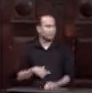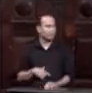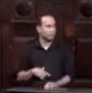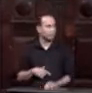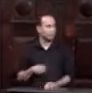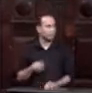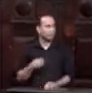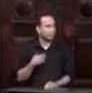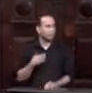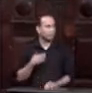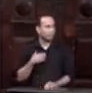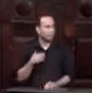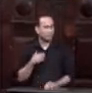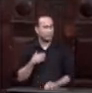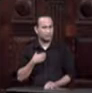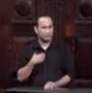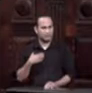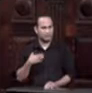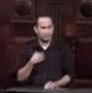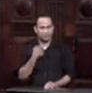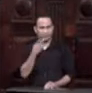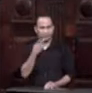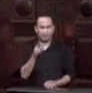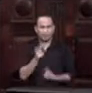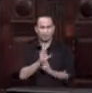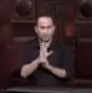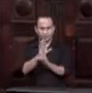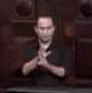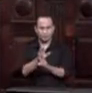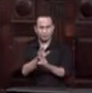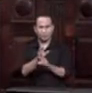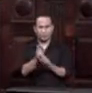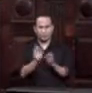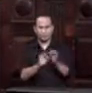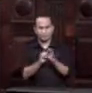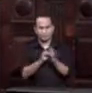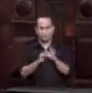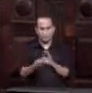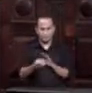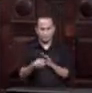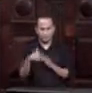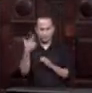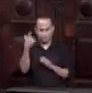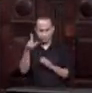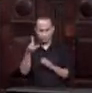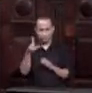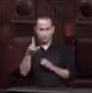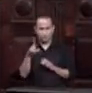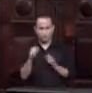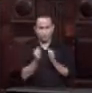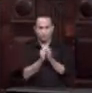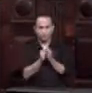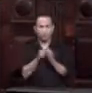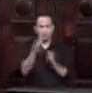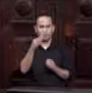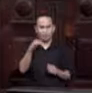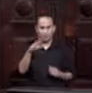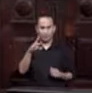Posso? Apenas para dizer que apresentarei um projeto de lei com o teor da emenda, junto com o deputado Flávio Serafim.